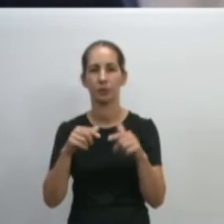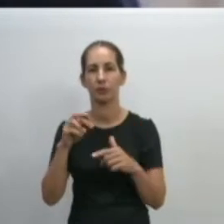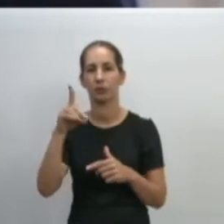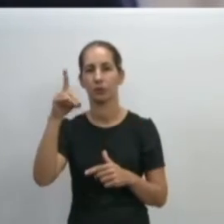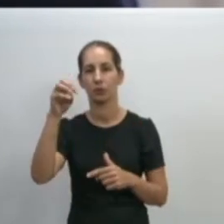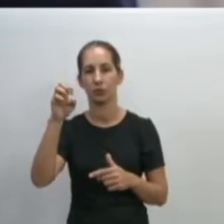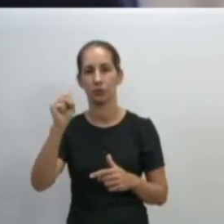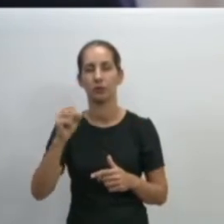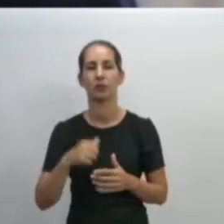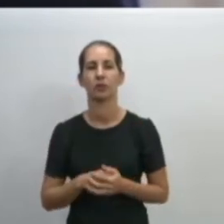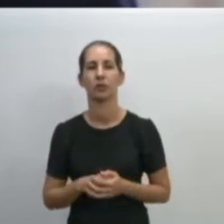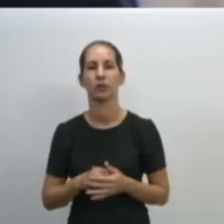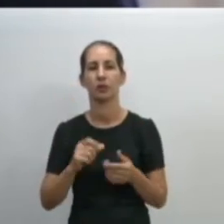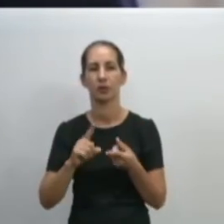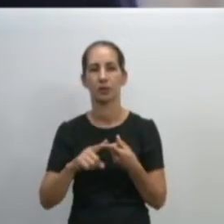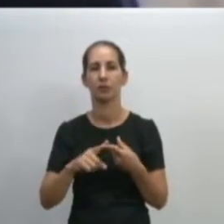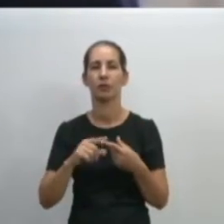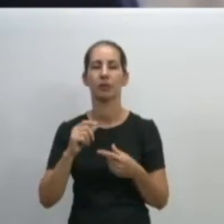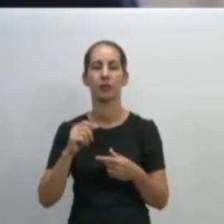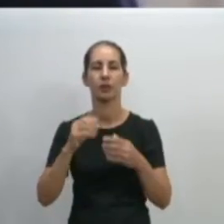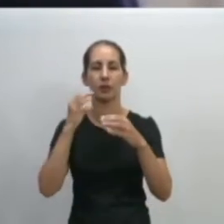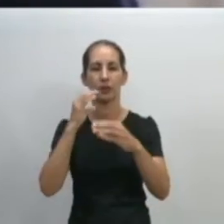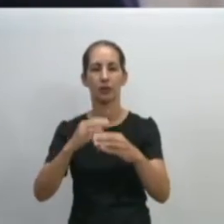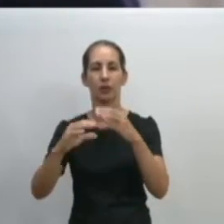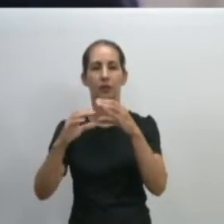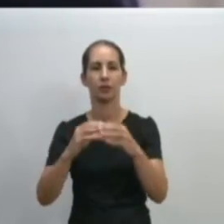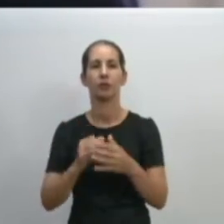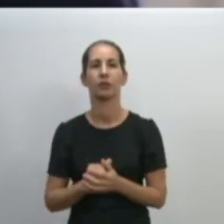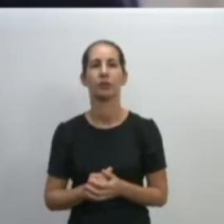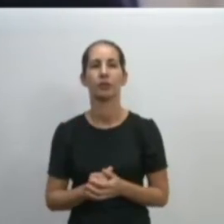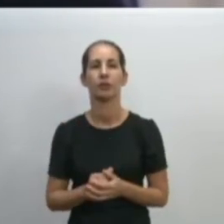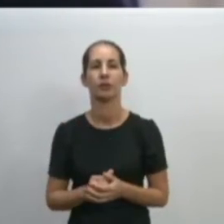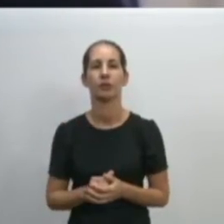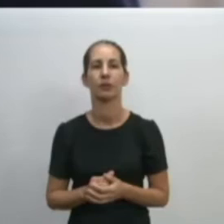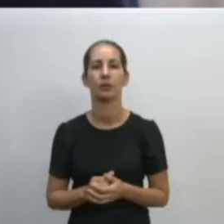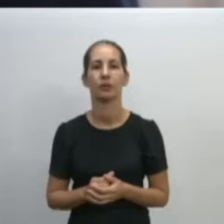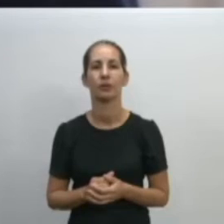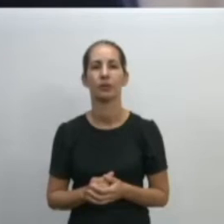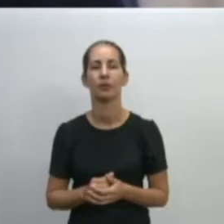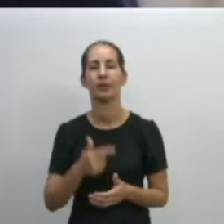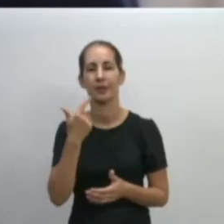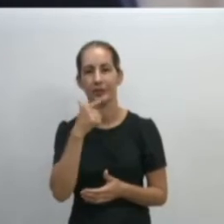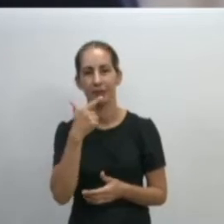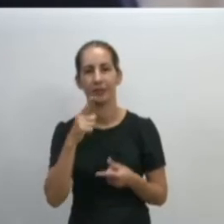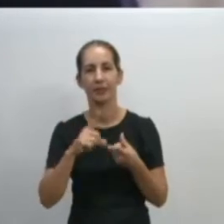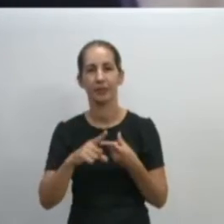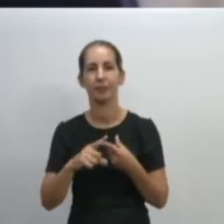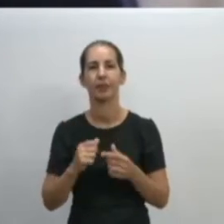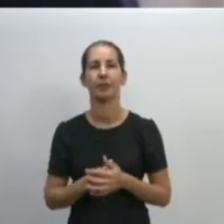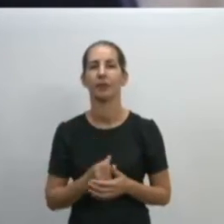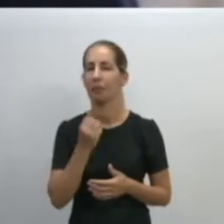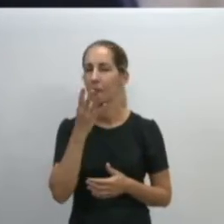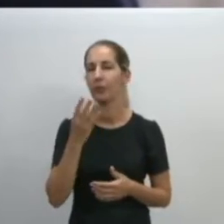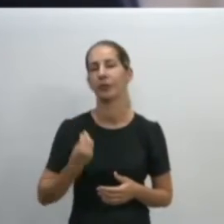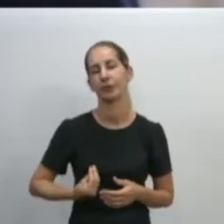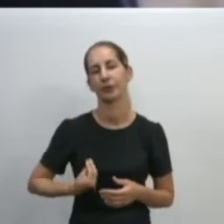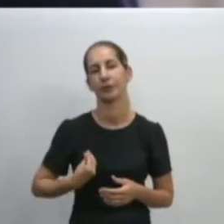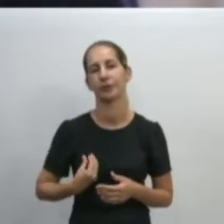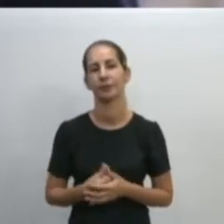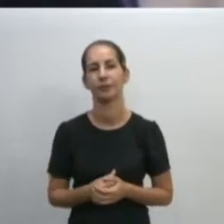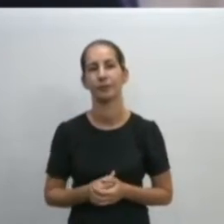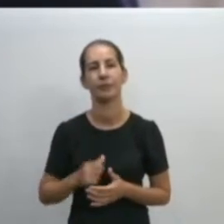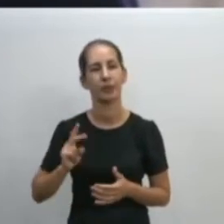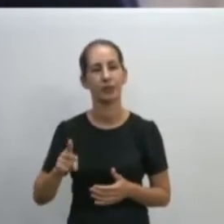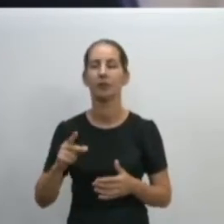Valdones, além, digamos, de um excelente cantor, também é um humorista, também é muito bom, né? Um sujeito muito alegre, de bem com a vida, e